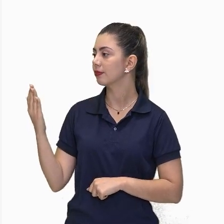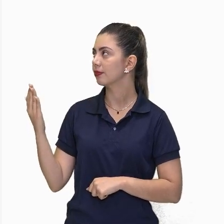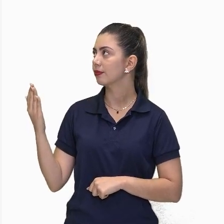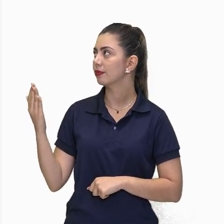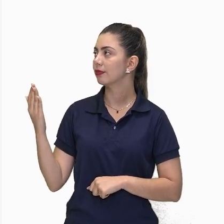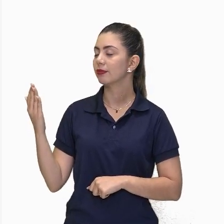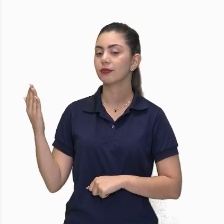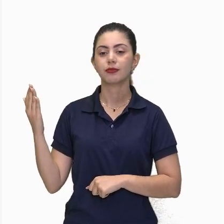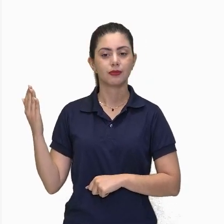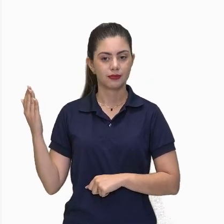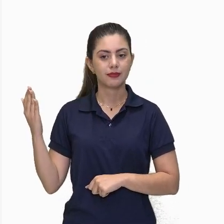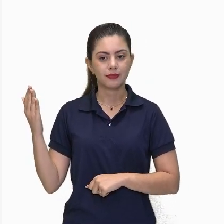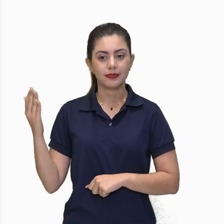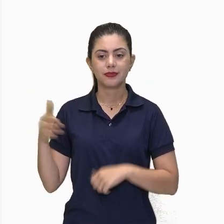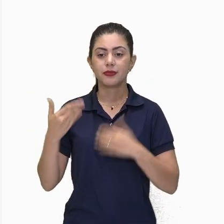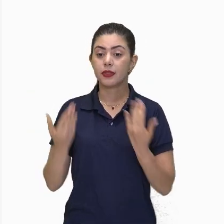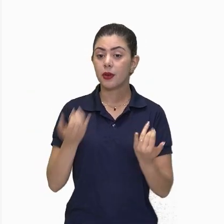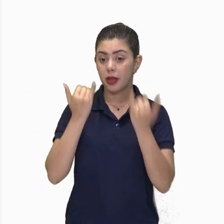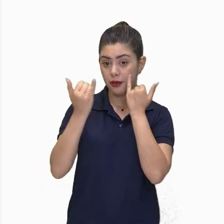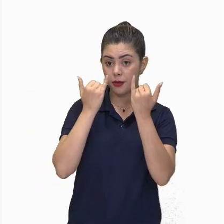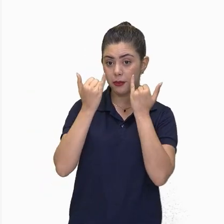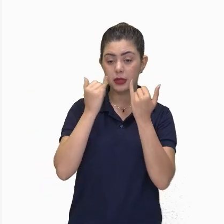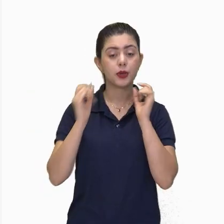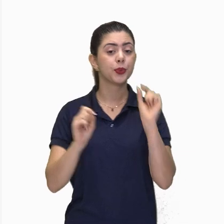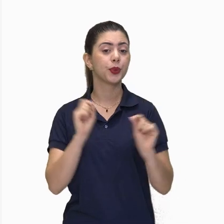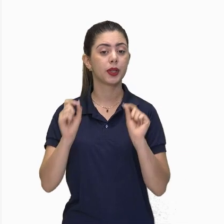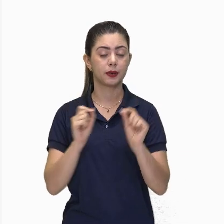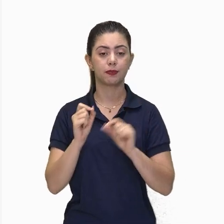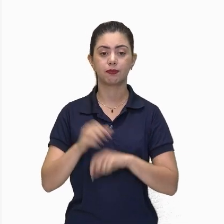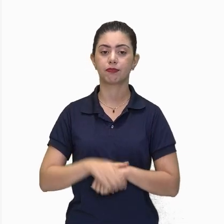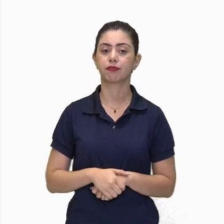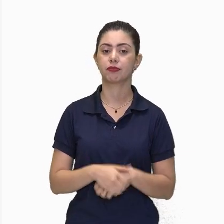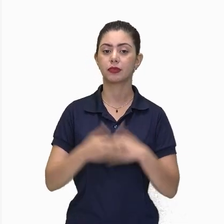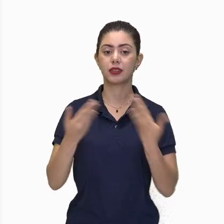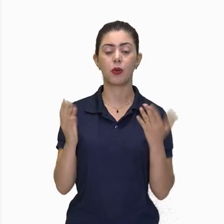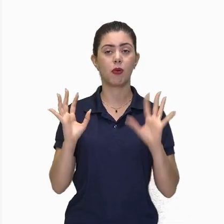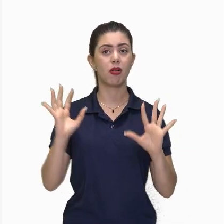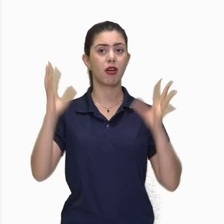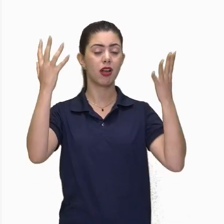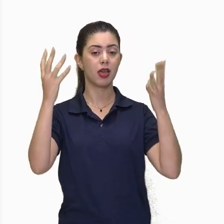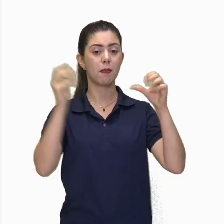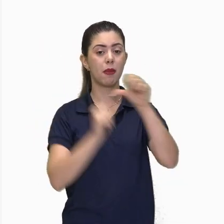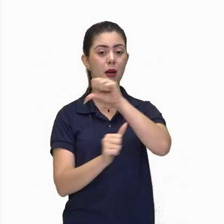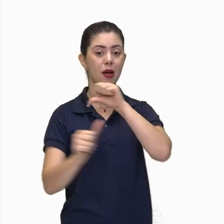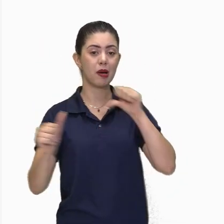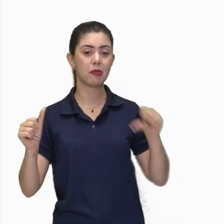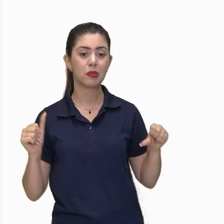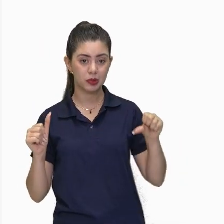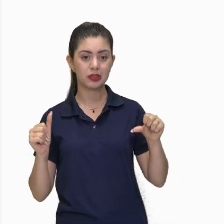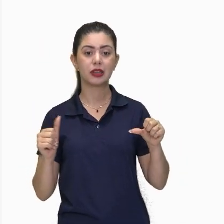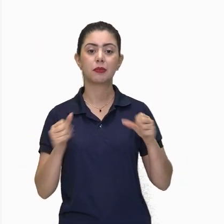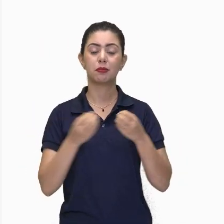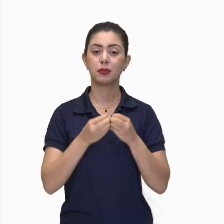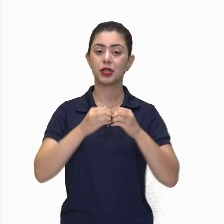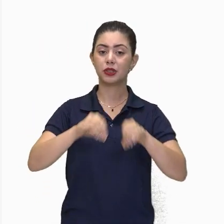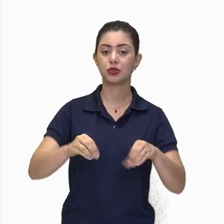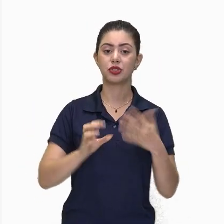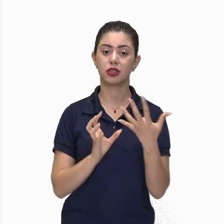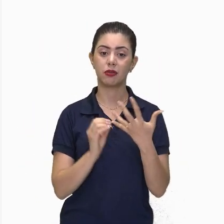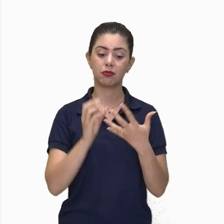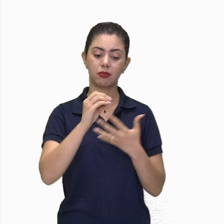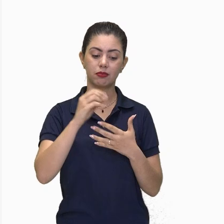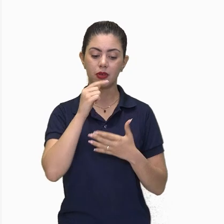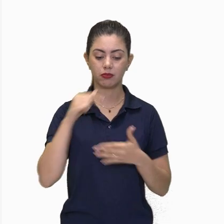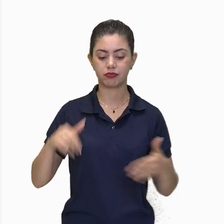enunciado, ela traz a seguinte informação: mudanças climáticas podem alterar cadeias